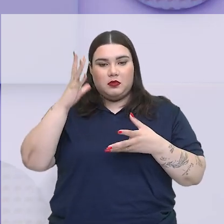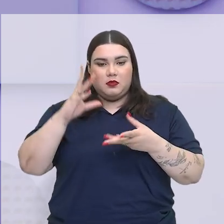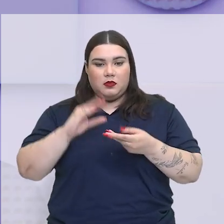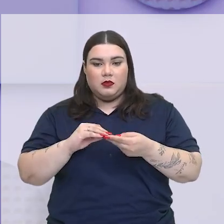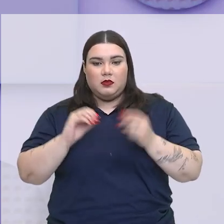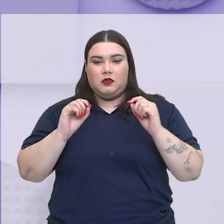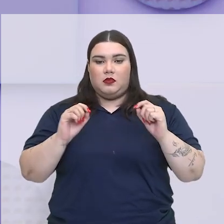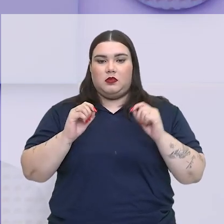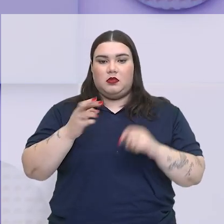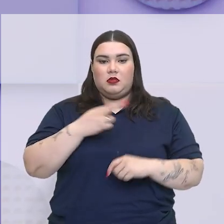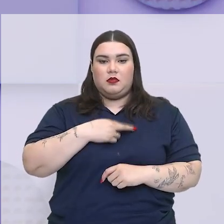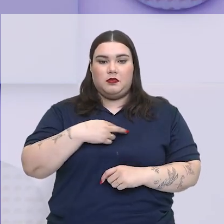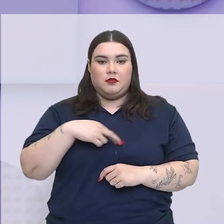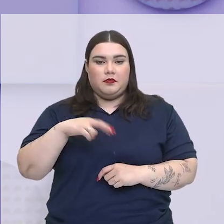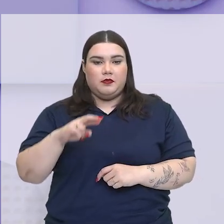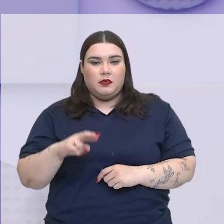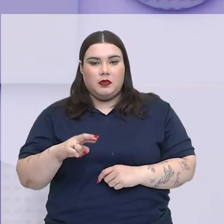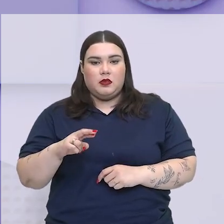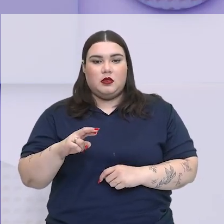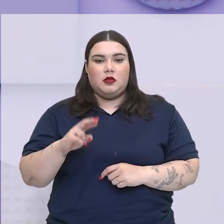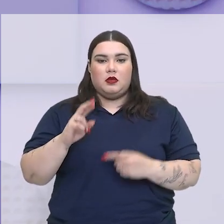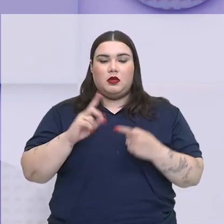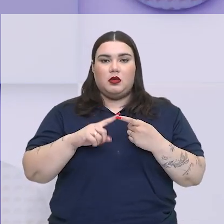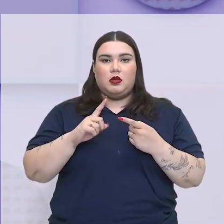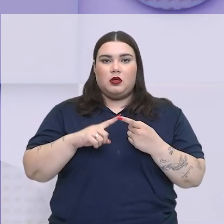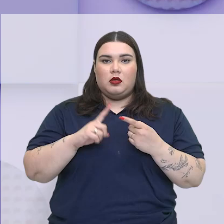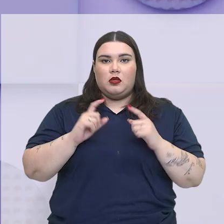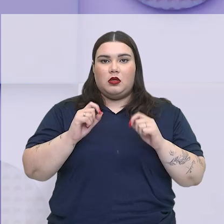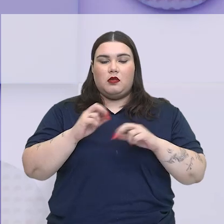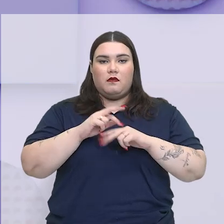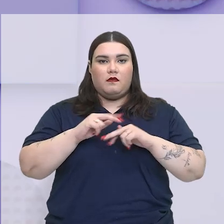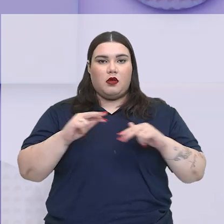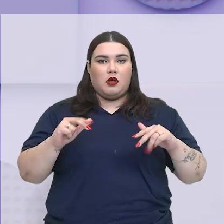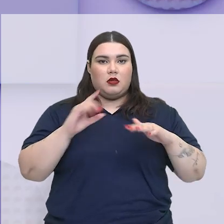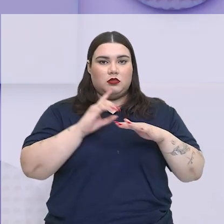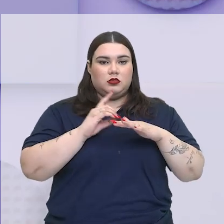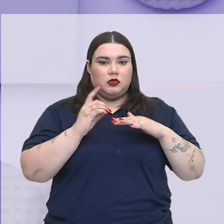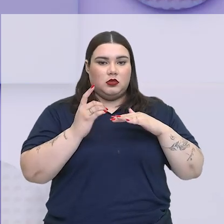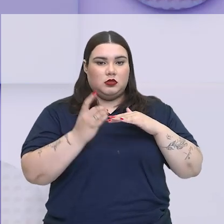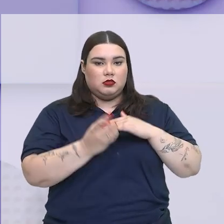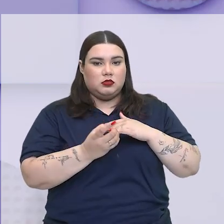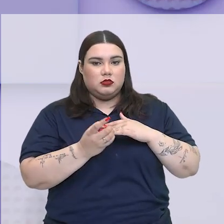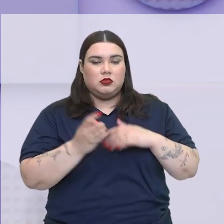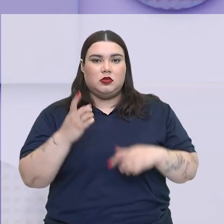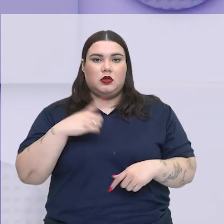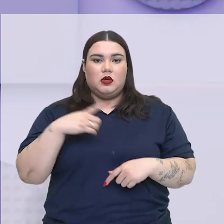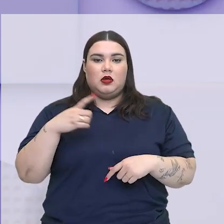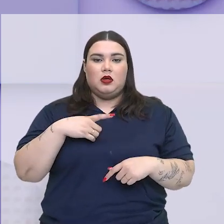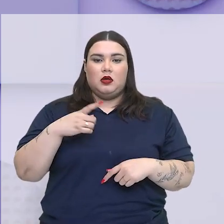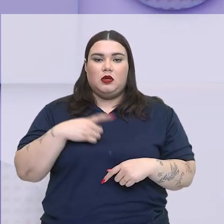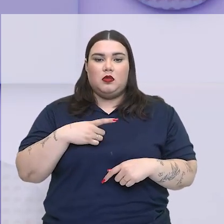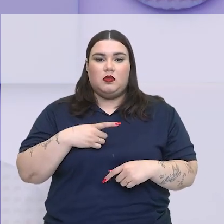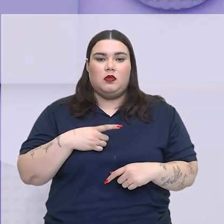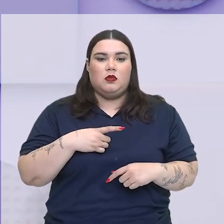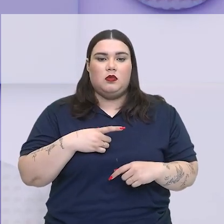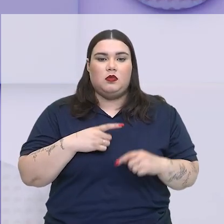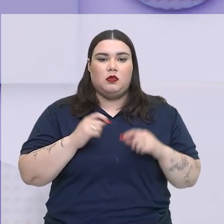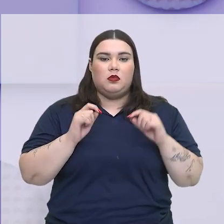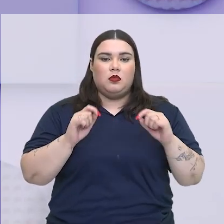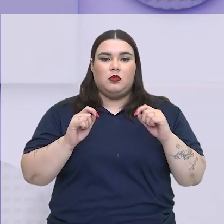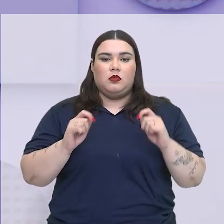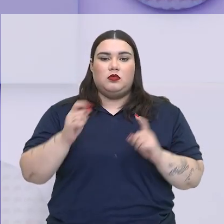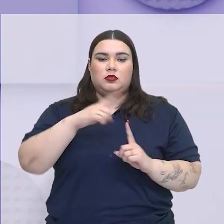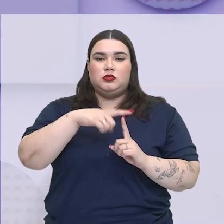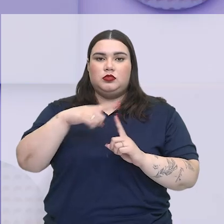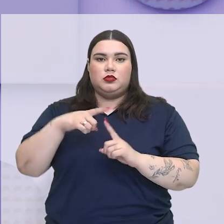essas religiões, elas são politeístas, têm uma dinâmica de